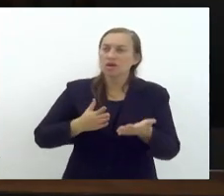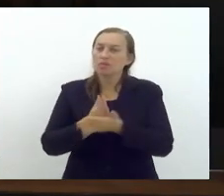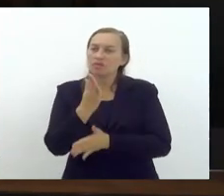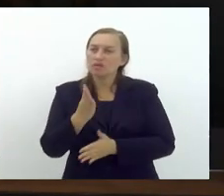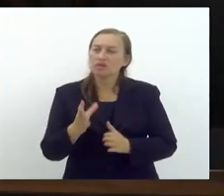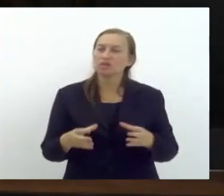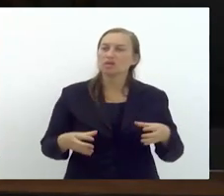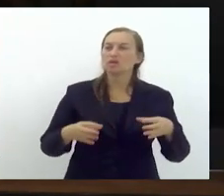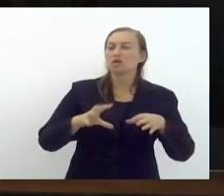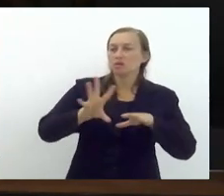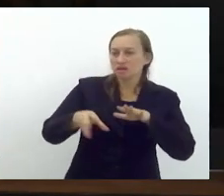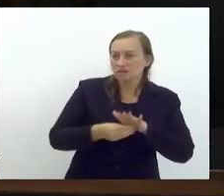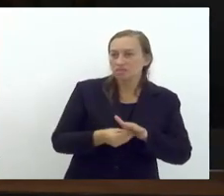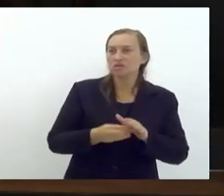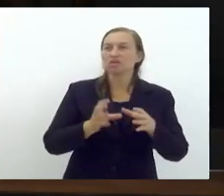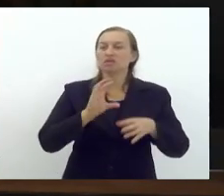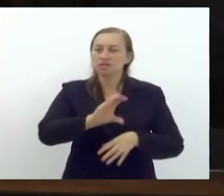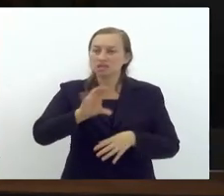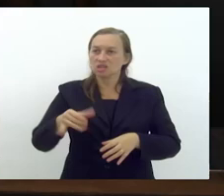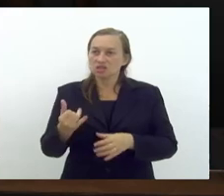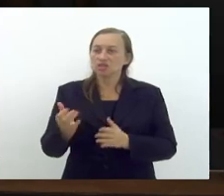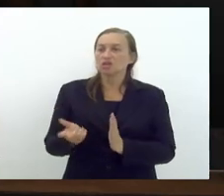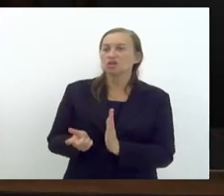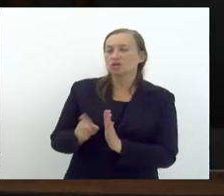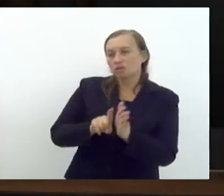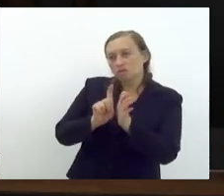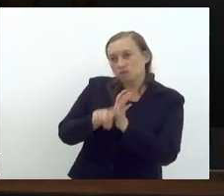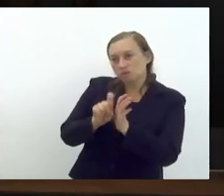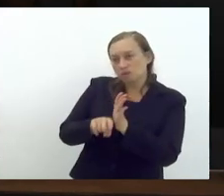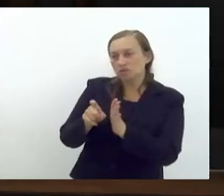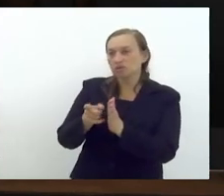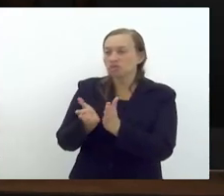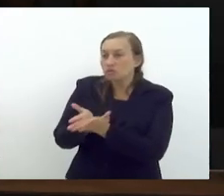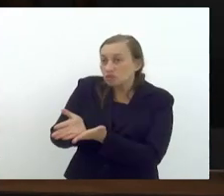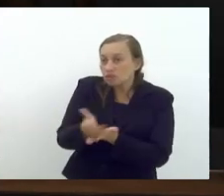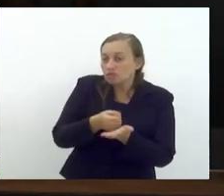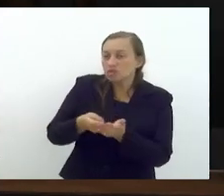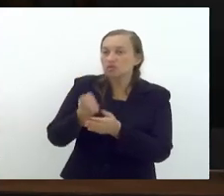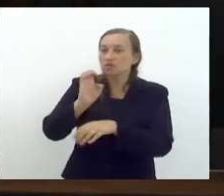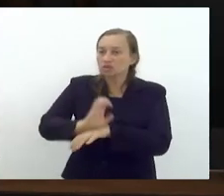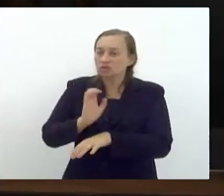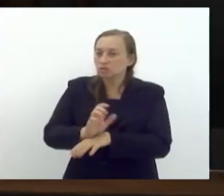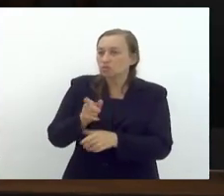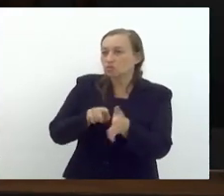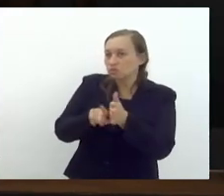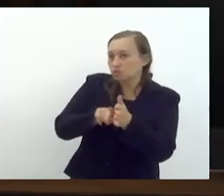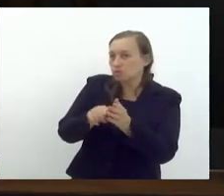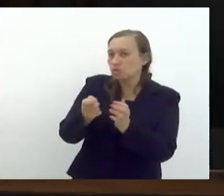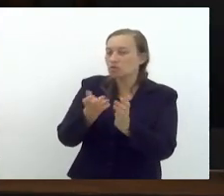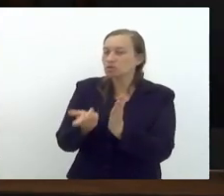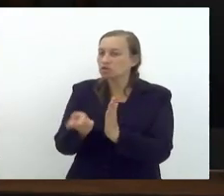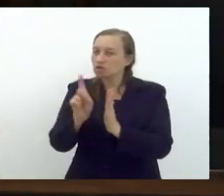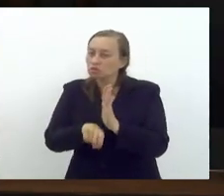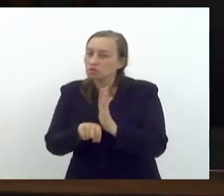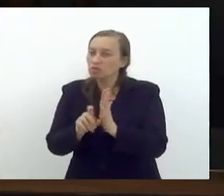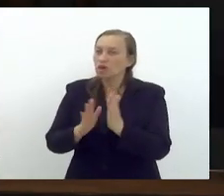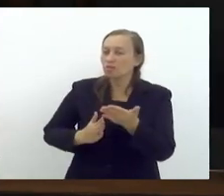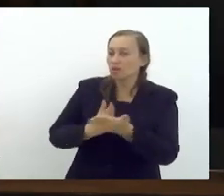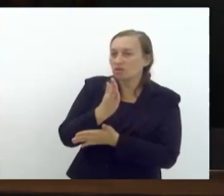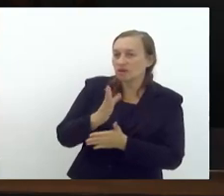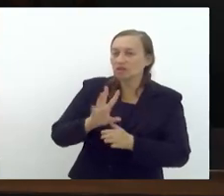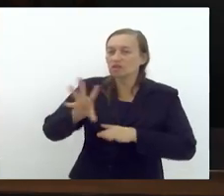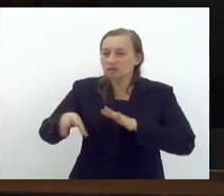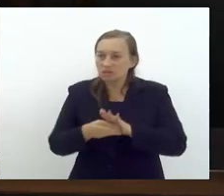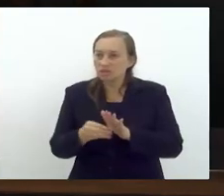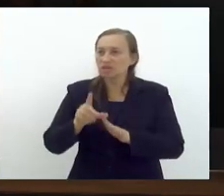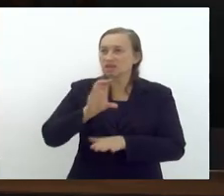da Comissão da ccj de tributação controle arrecadação Estadual de fiscalização dos tributos estaduais favorável com as